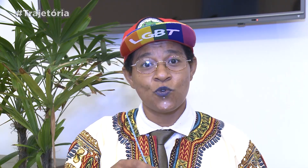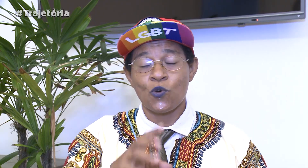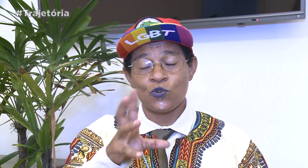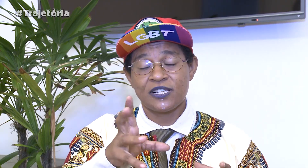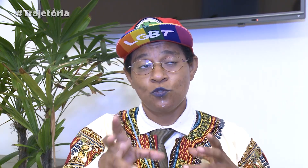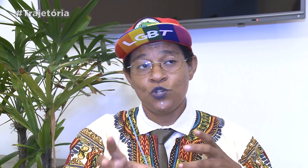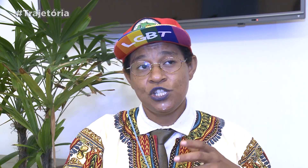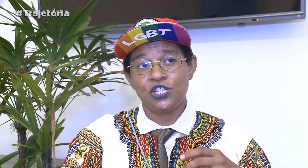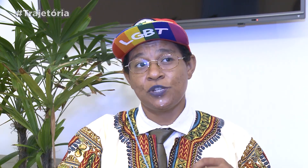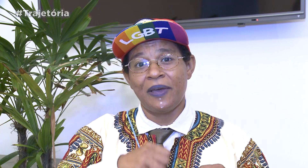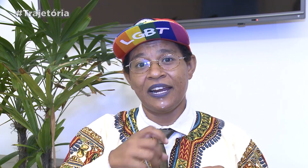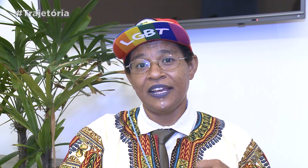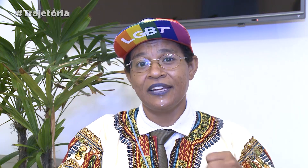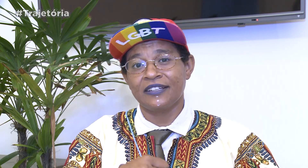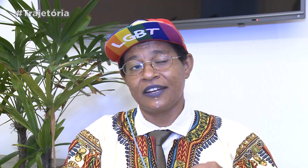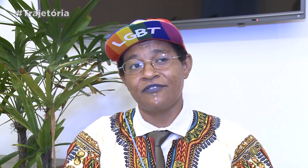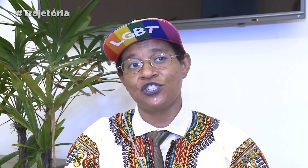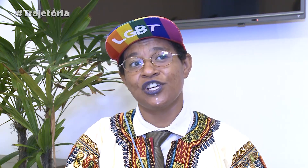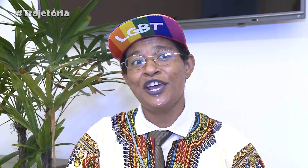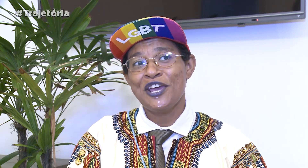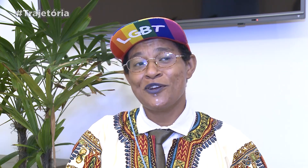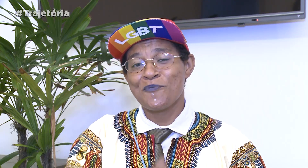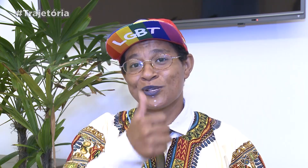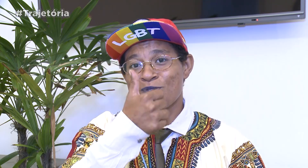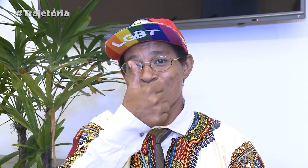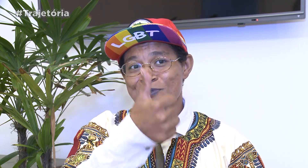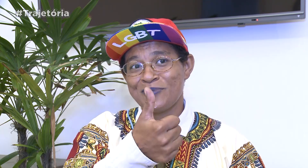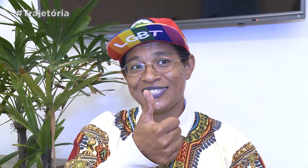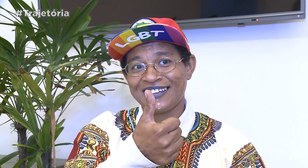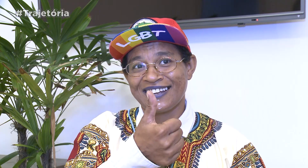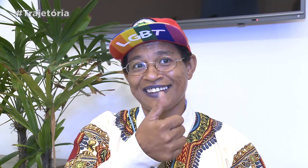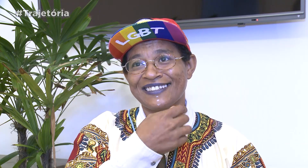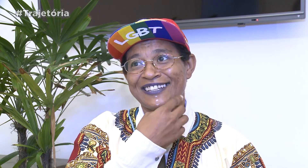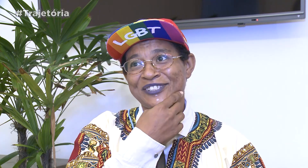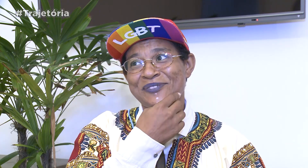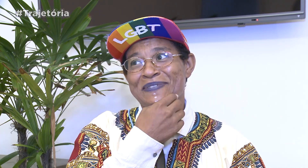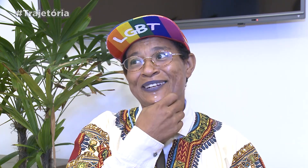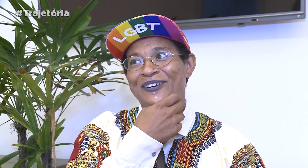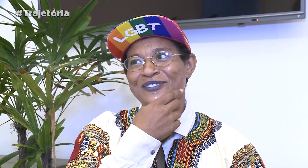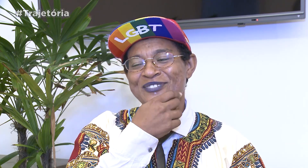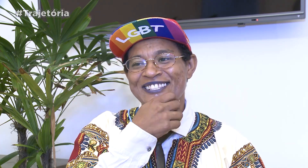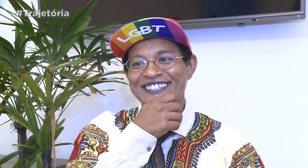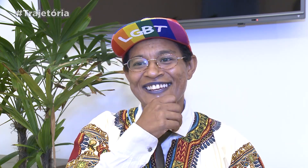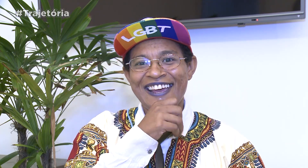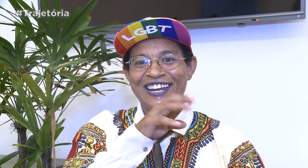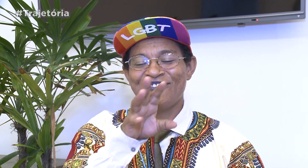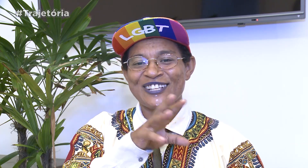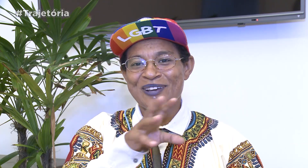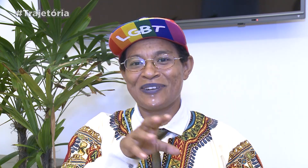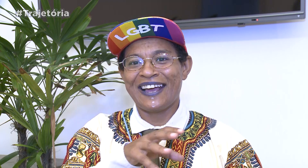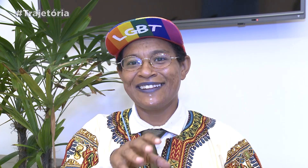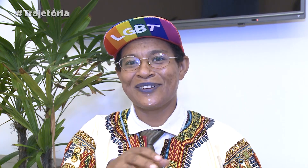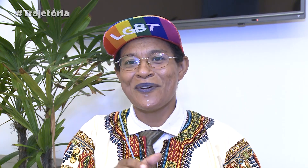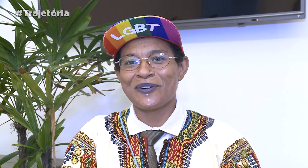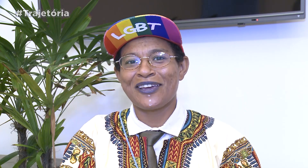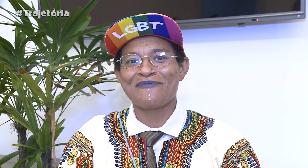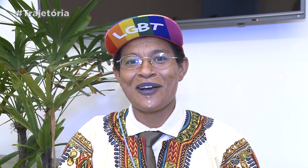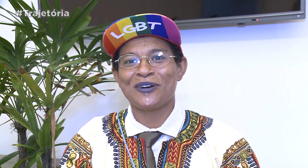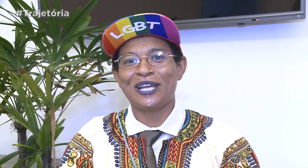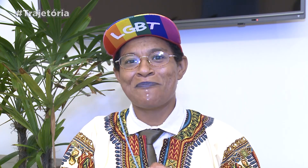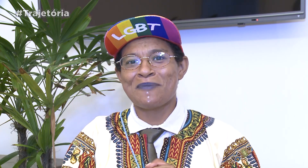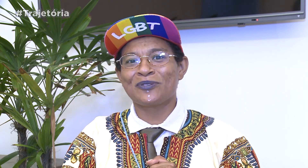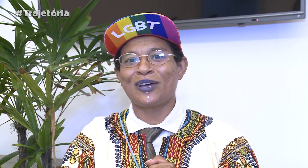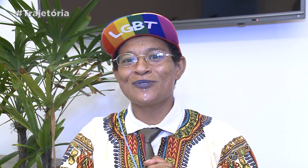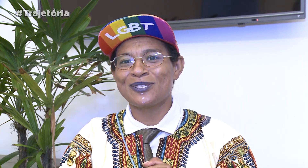salgado, ou sanduíche, merenda, né? Ele começou com uma bicicleta, a gente bem nova assim, ele fazia a brincadeira, bora, quem é que